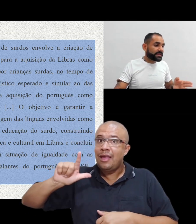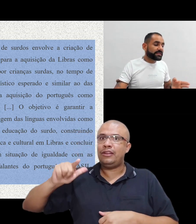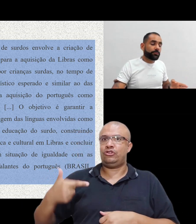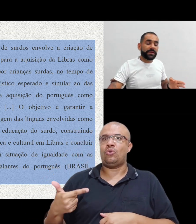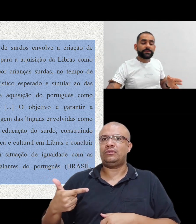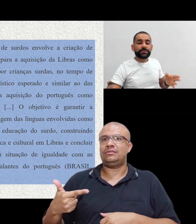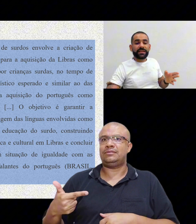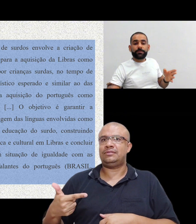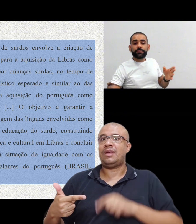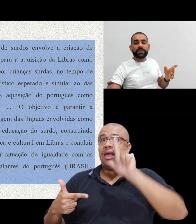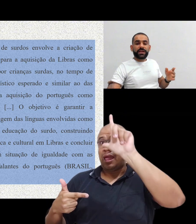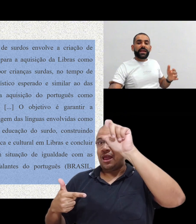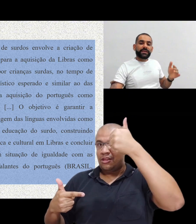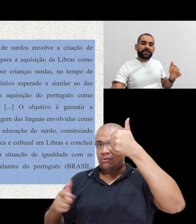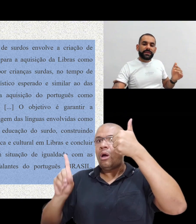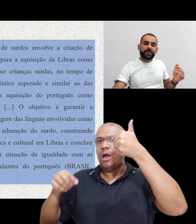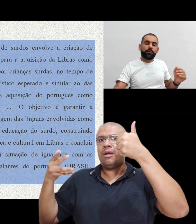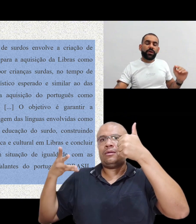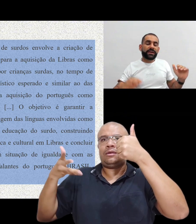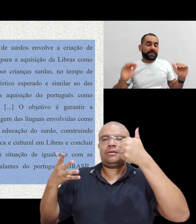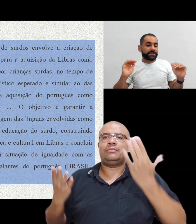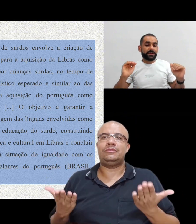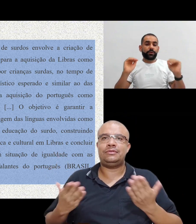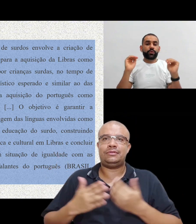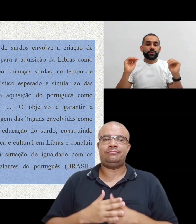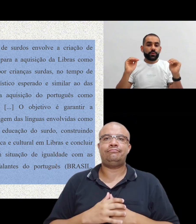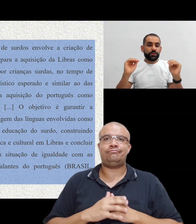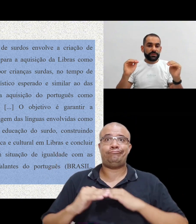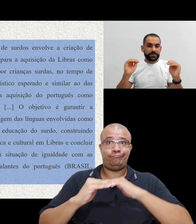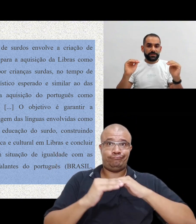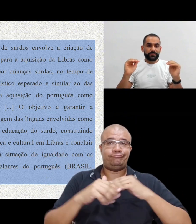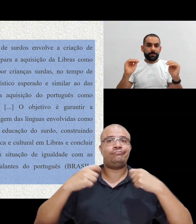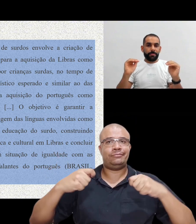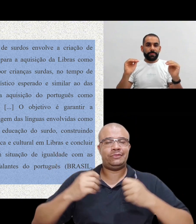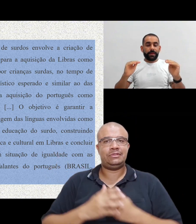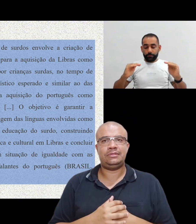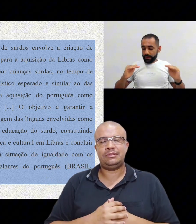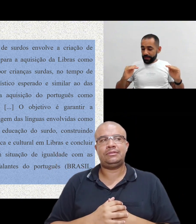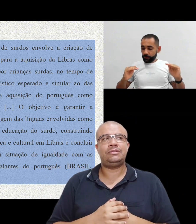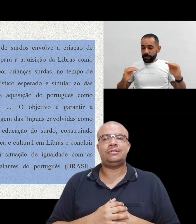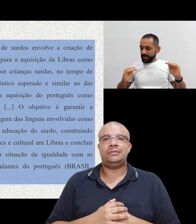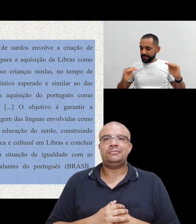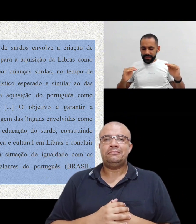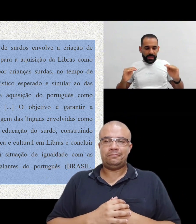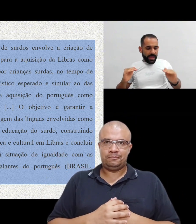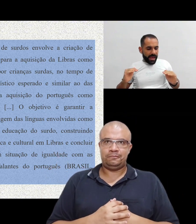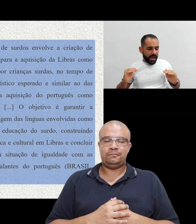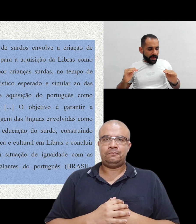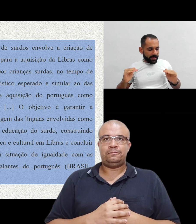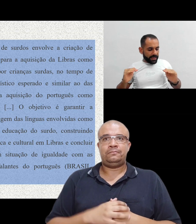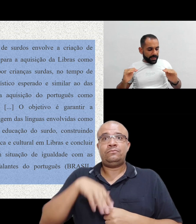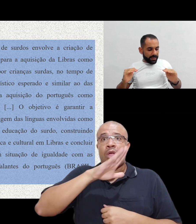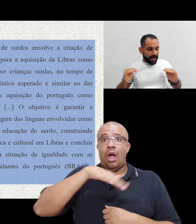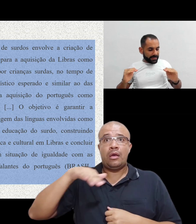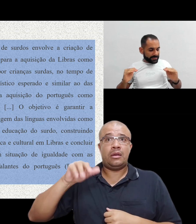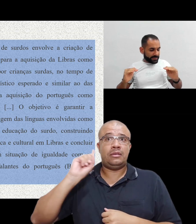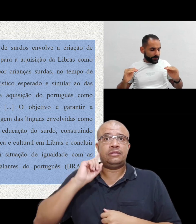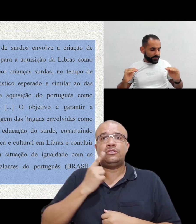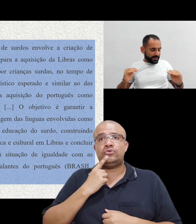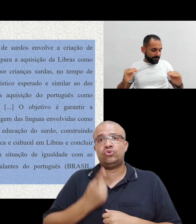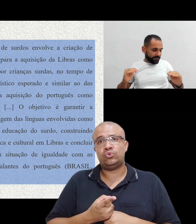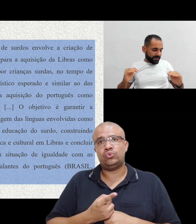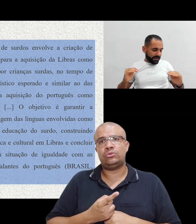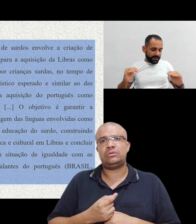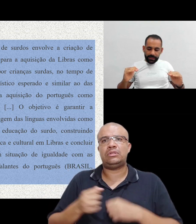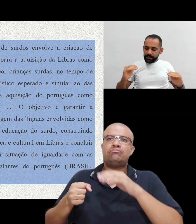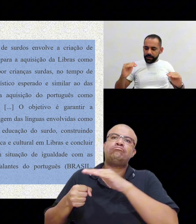modalidade escrita no mesmo tempo em que uma criança ouvinte. Não é que a criança